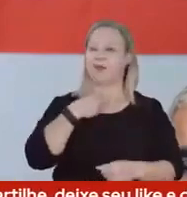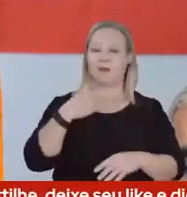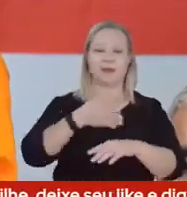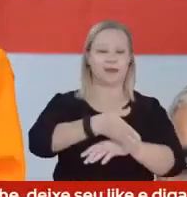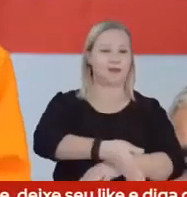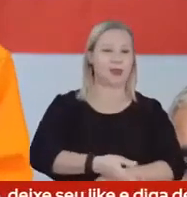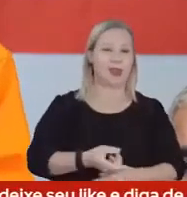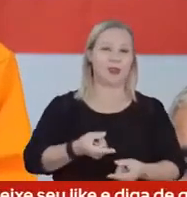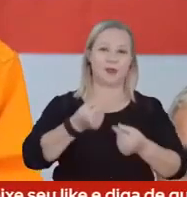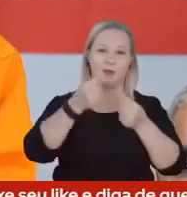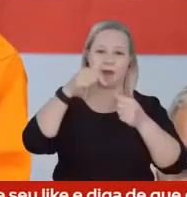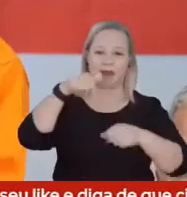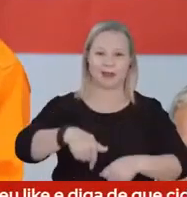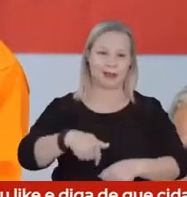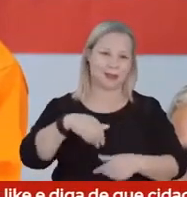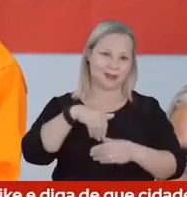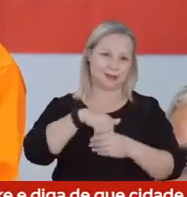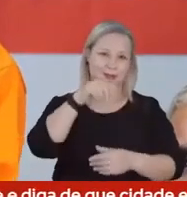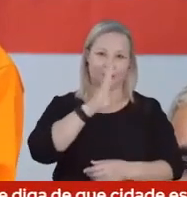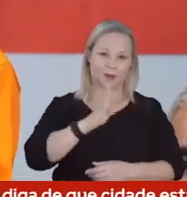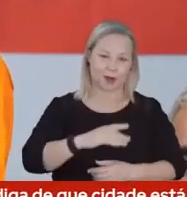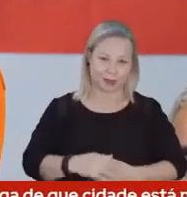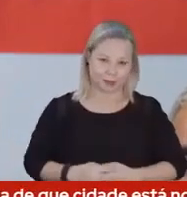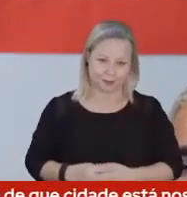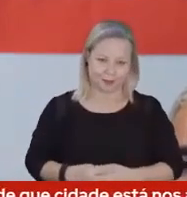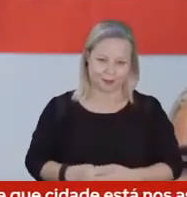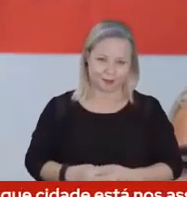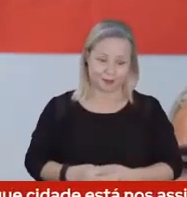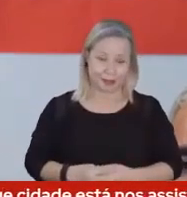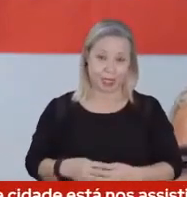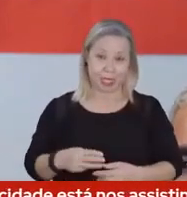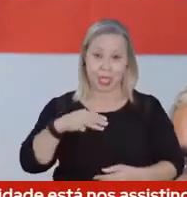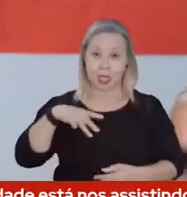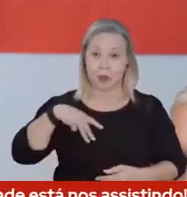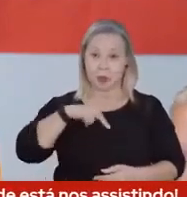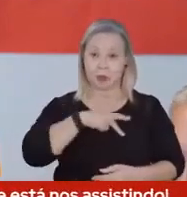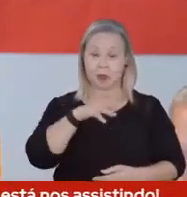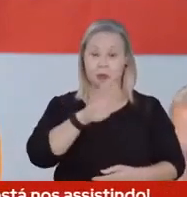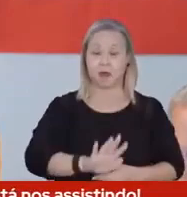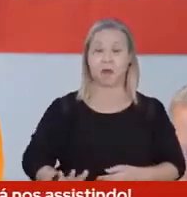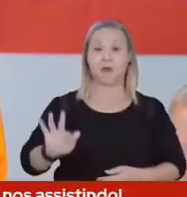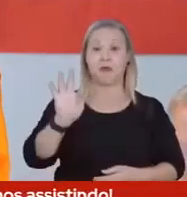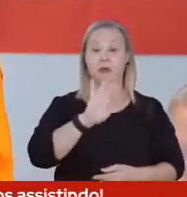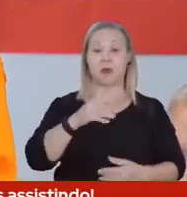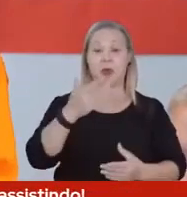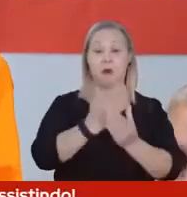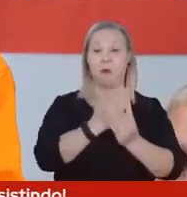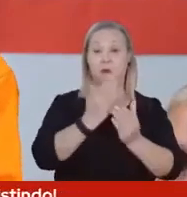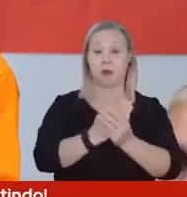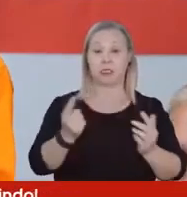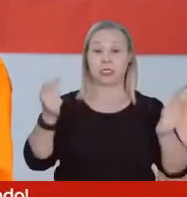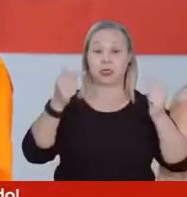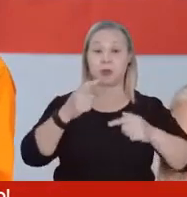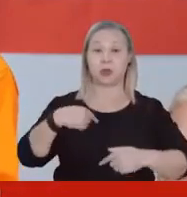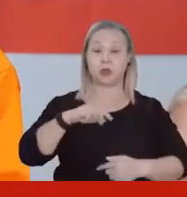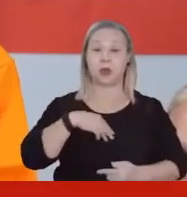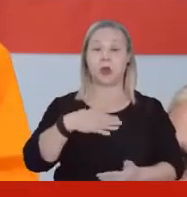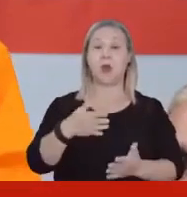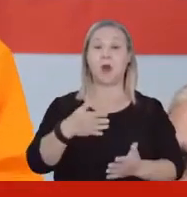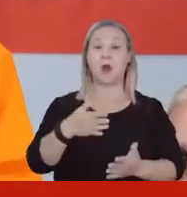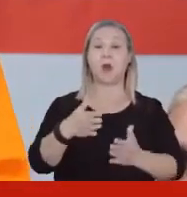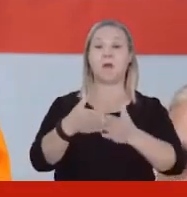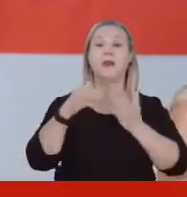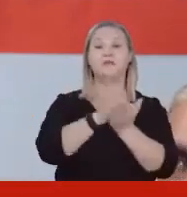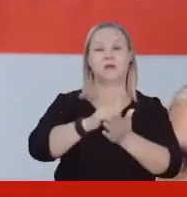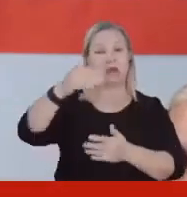interno. E o Ministério Público Federal entrou com um processo contra nós, pedindo uma multa absurda, inelegibilidade,